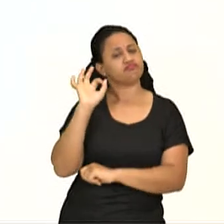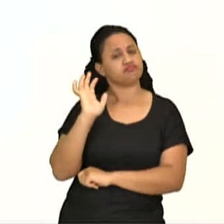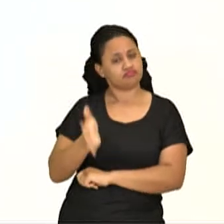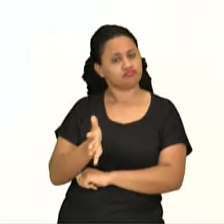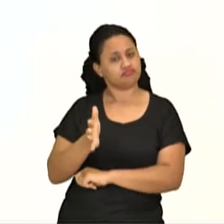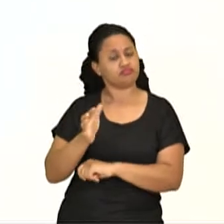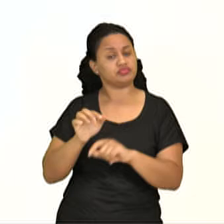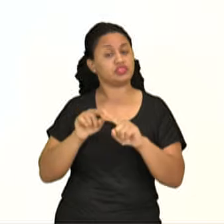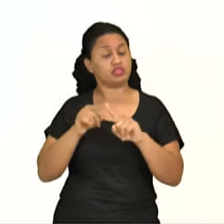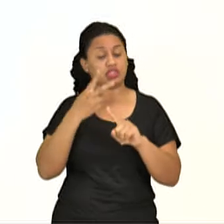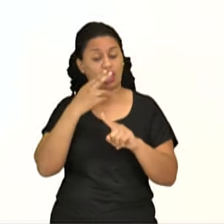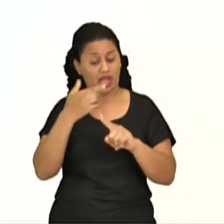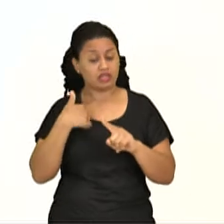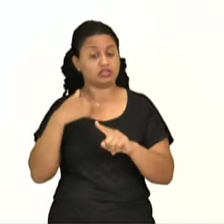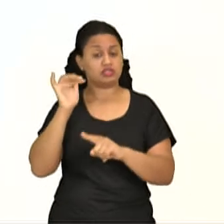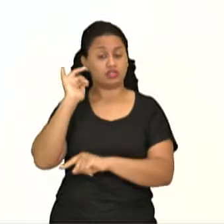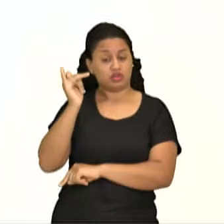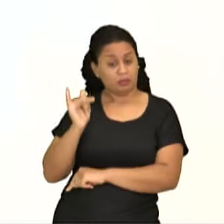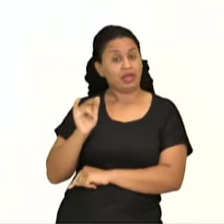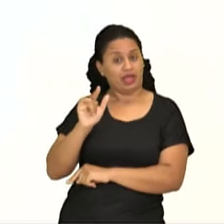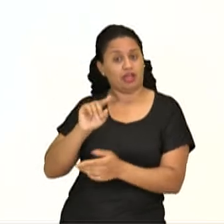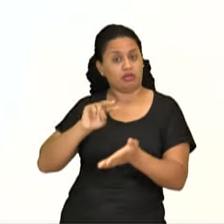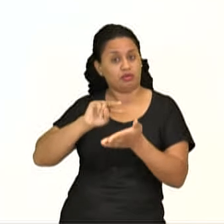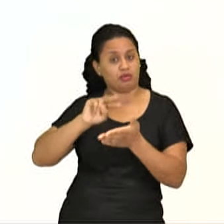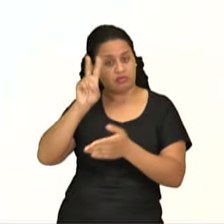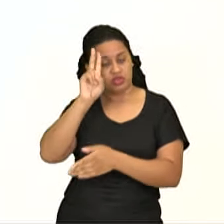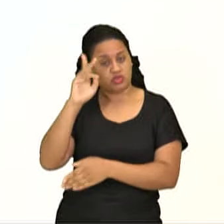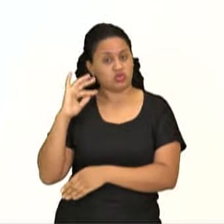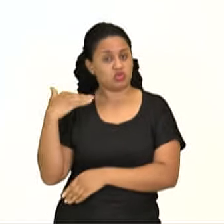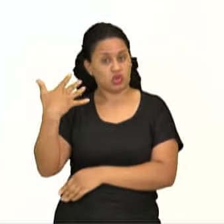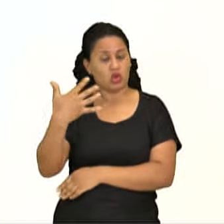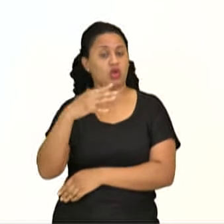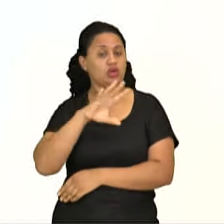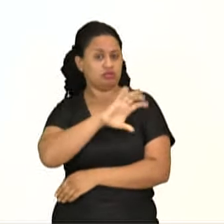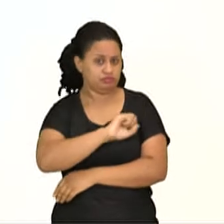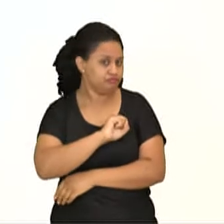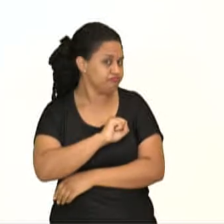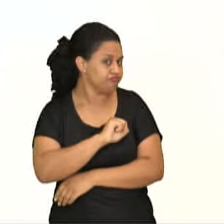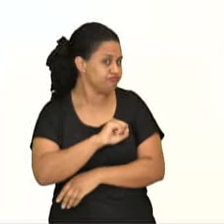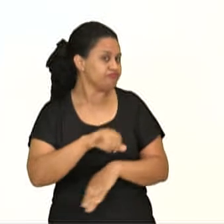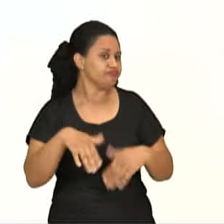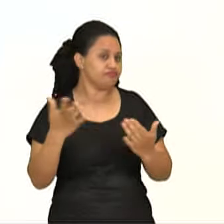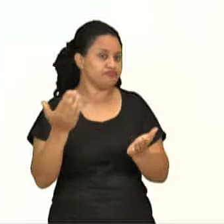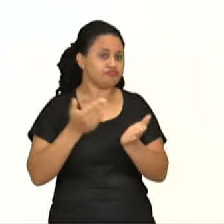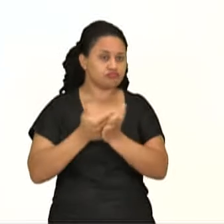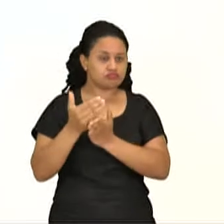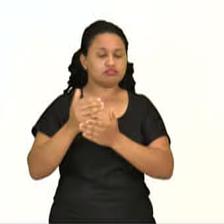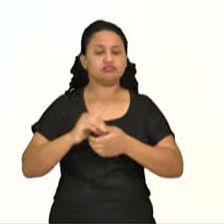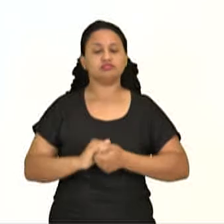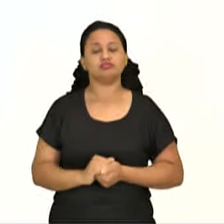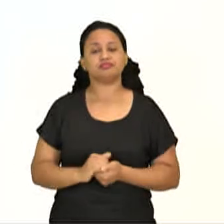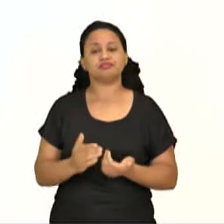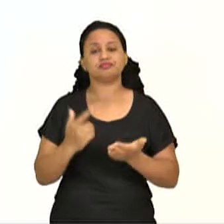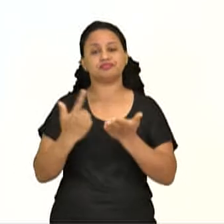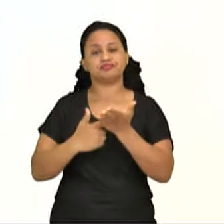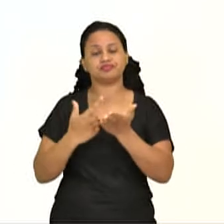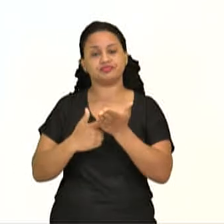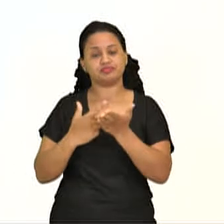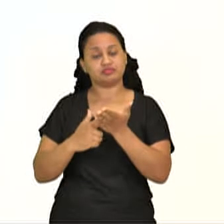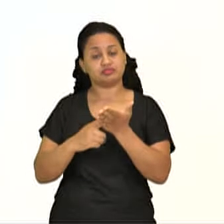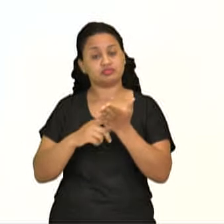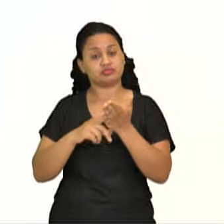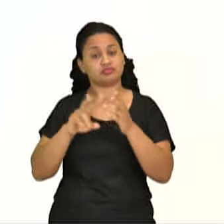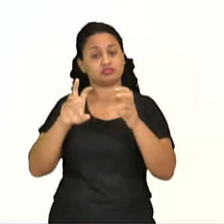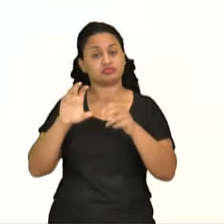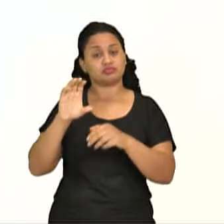que romance é necessariamente uma história de amor? Vamos lá? Nós vamos falar sobre o livro A Cor da Ternura e um pouquinho